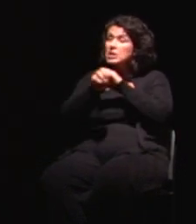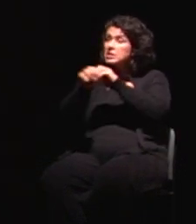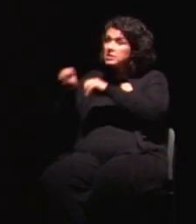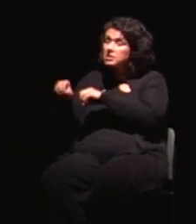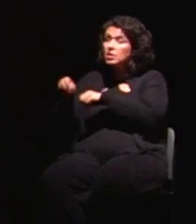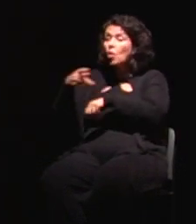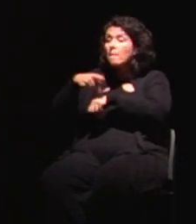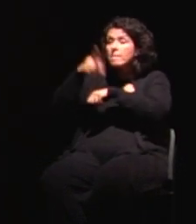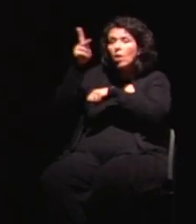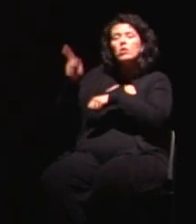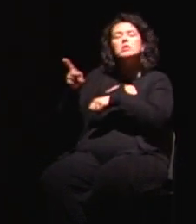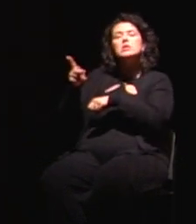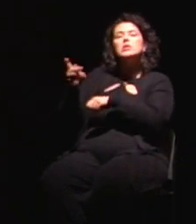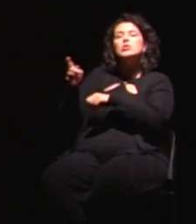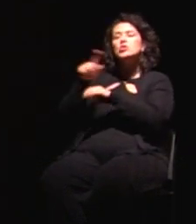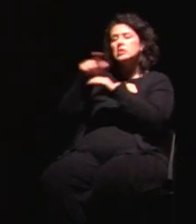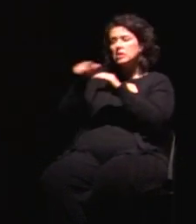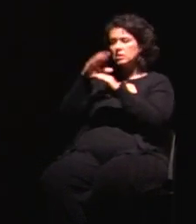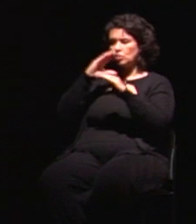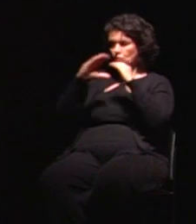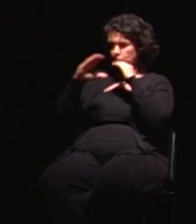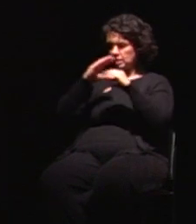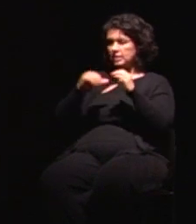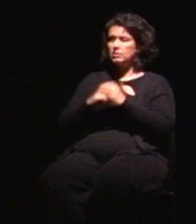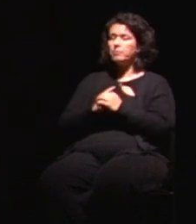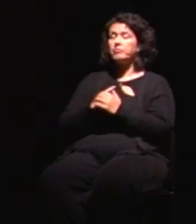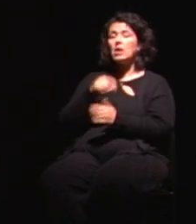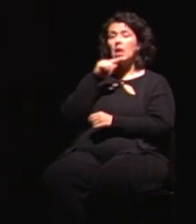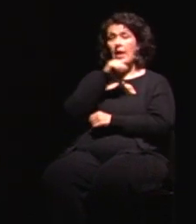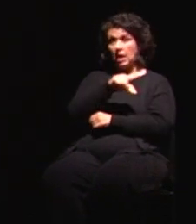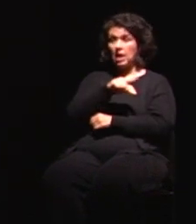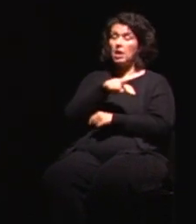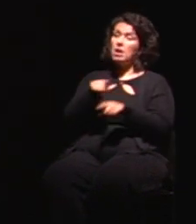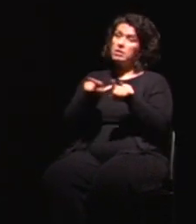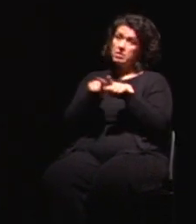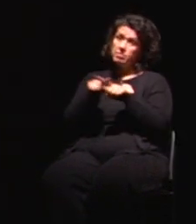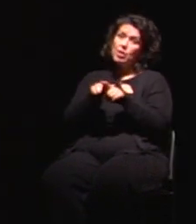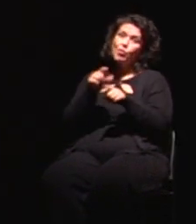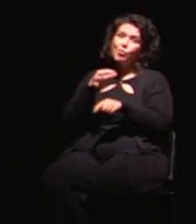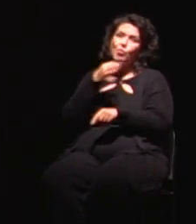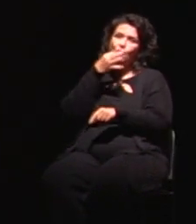como editora de artes, né, no suplemento do Estadão,